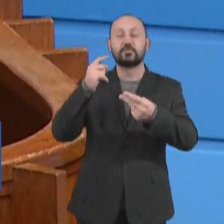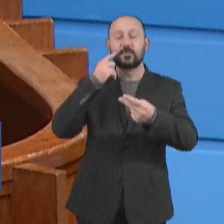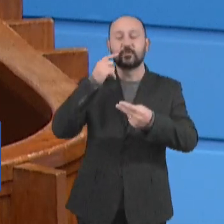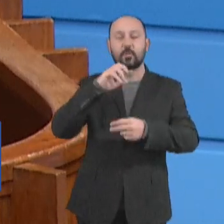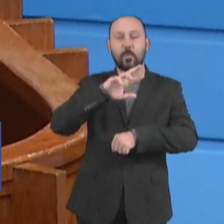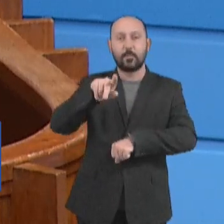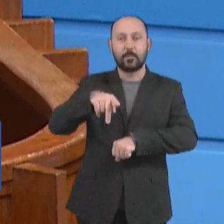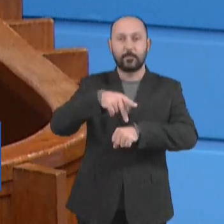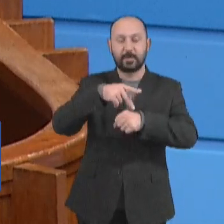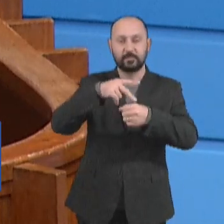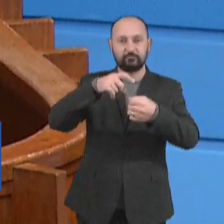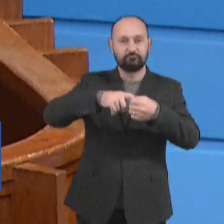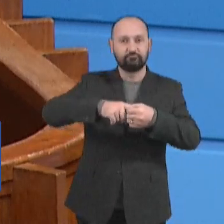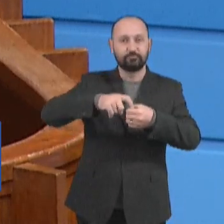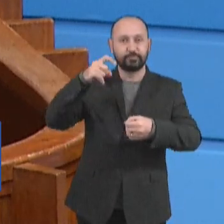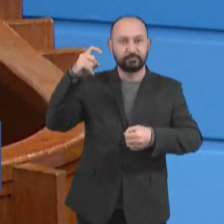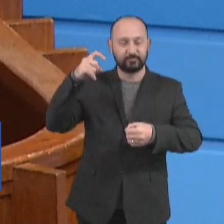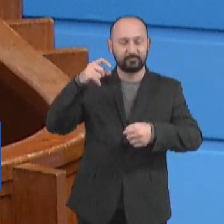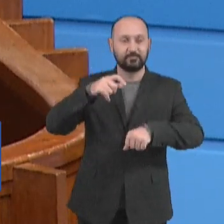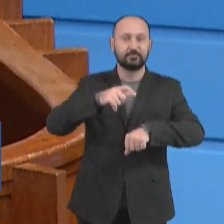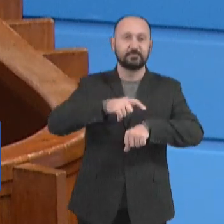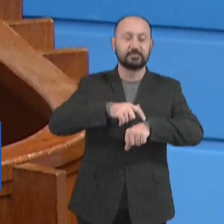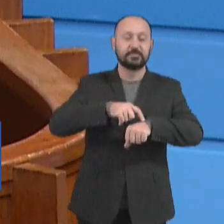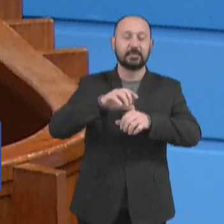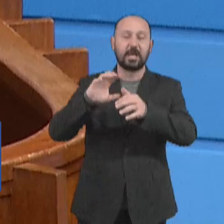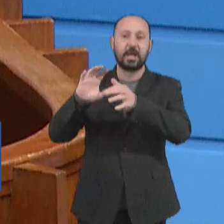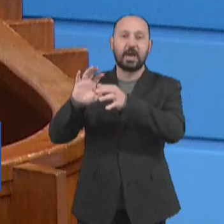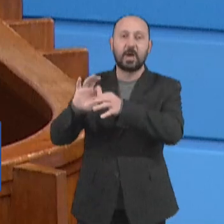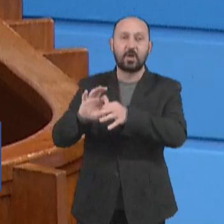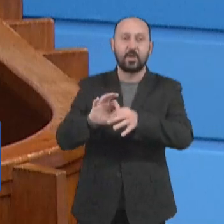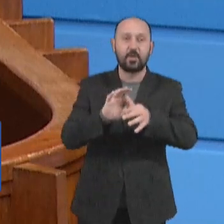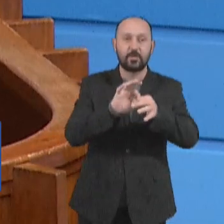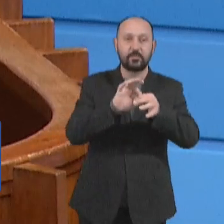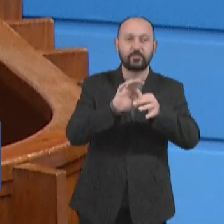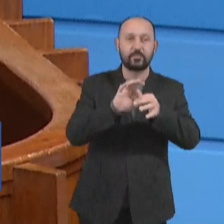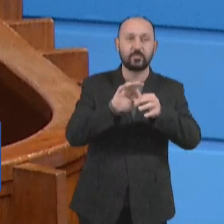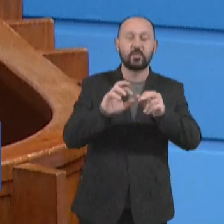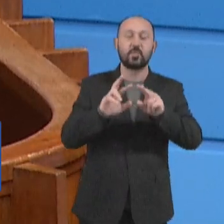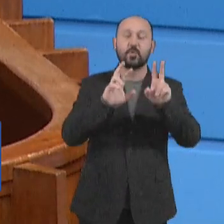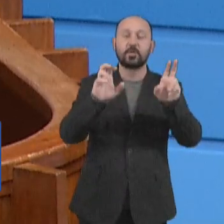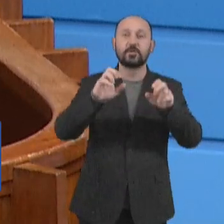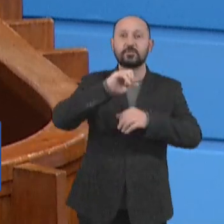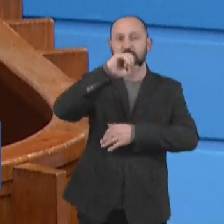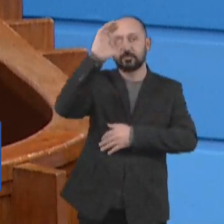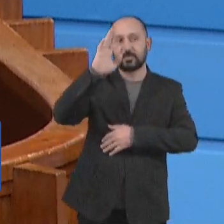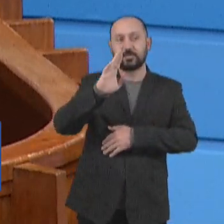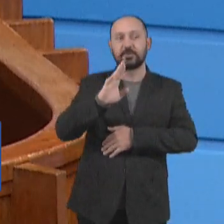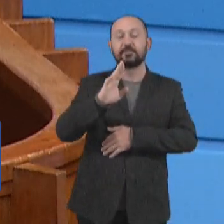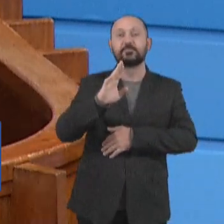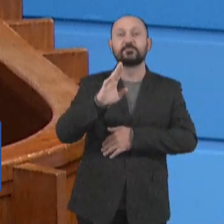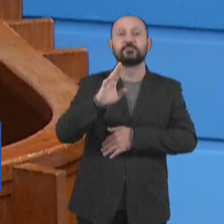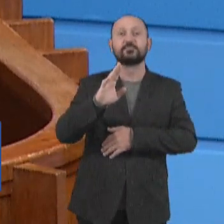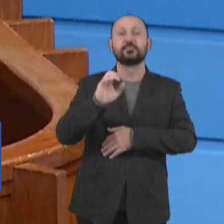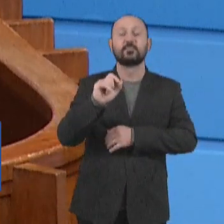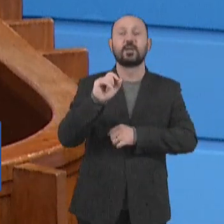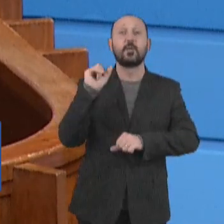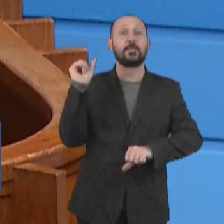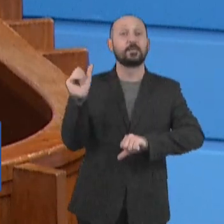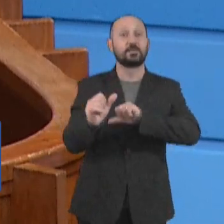da República. Quer dizer, nesse contexto, em termos de Brasil, é uma